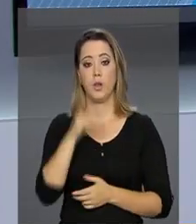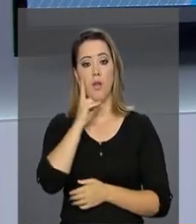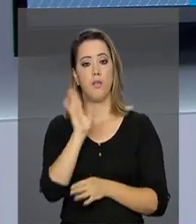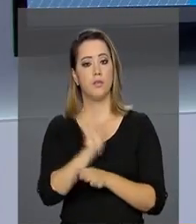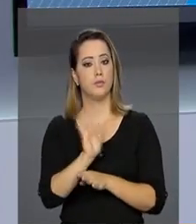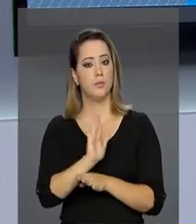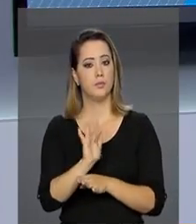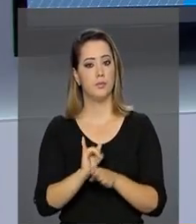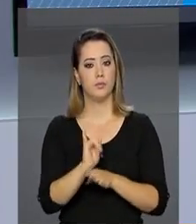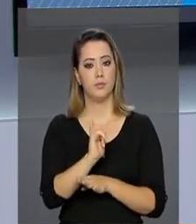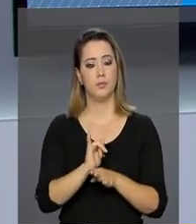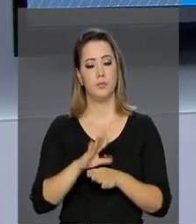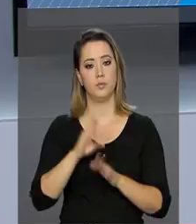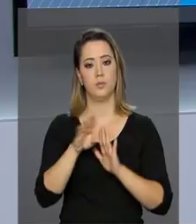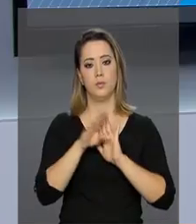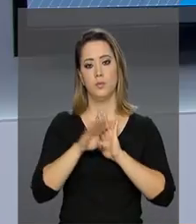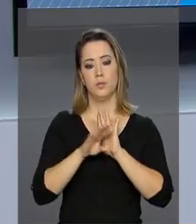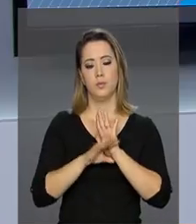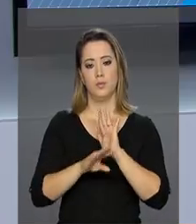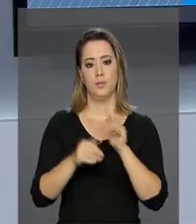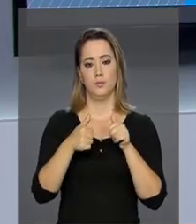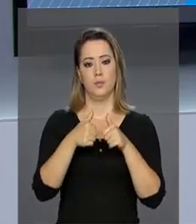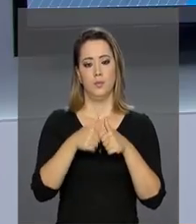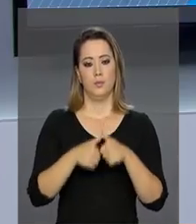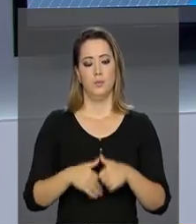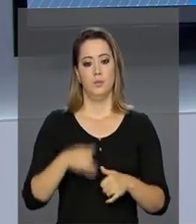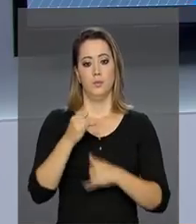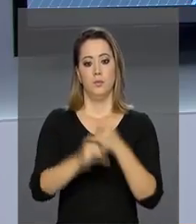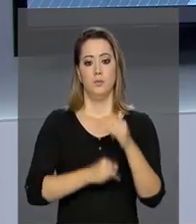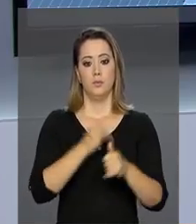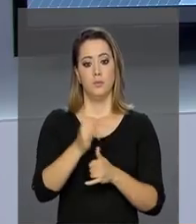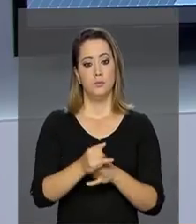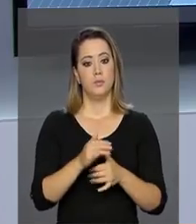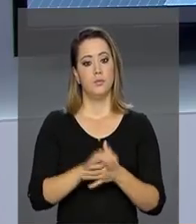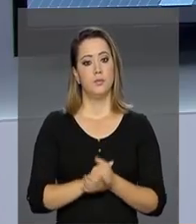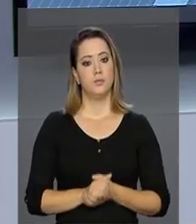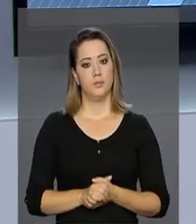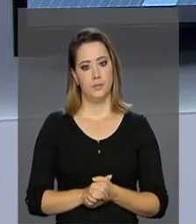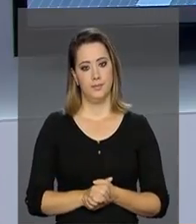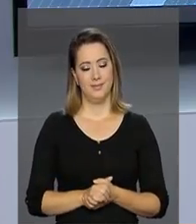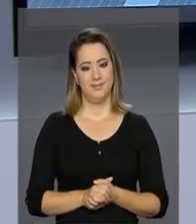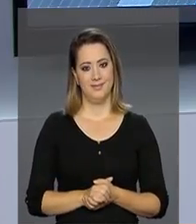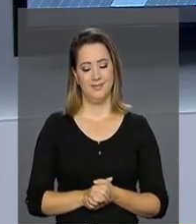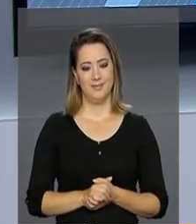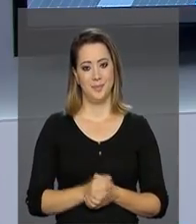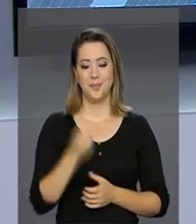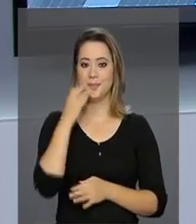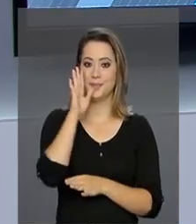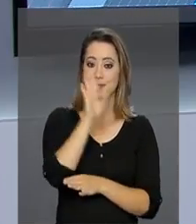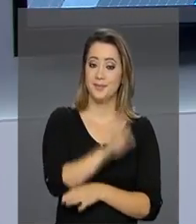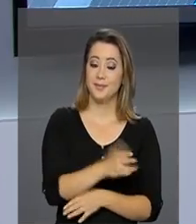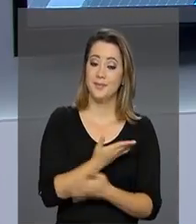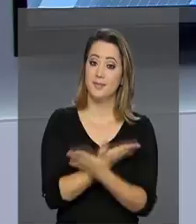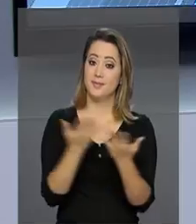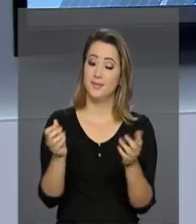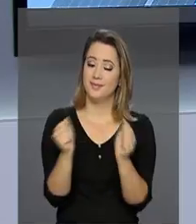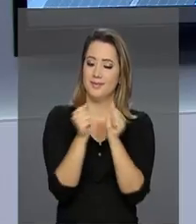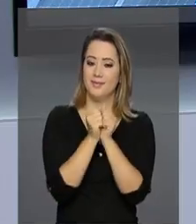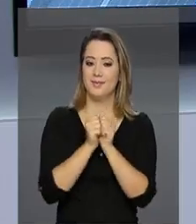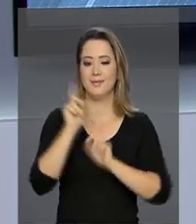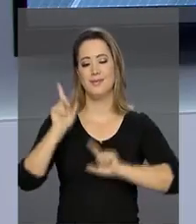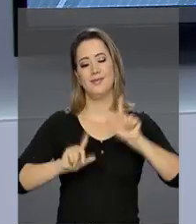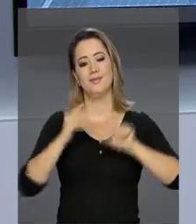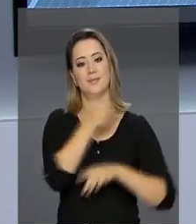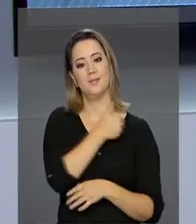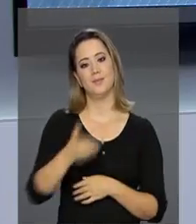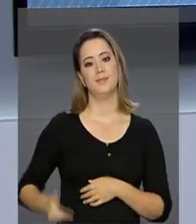você pode rever as reportagens no YouTube e toda a nossa programação está disponível na internet Uma boa tarde para você e continue com